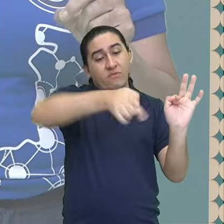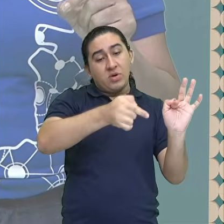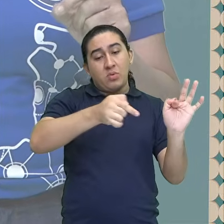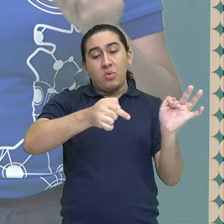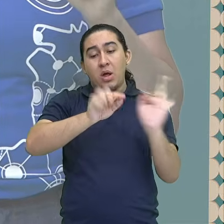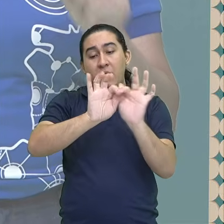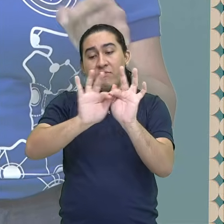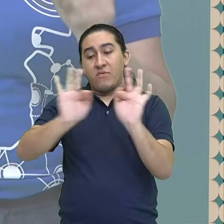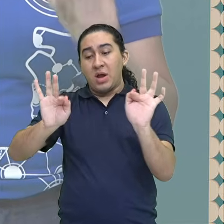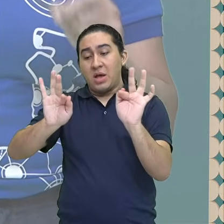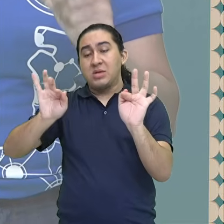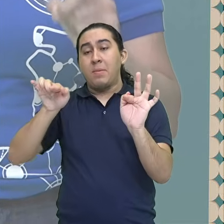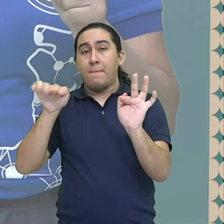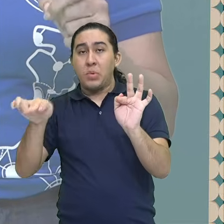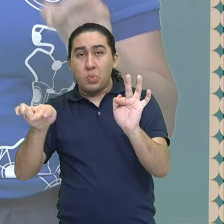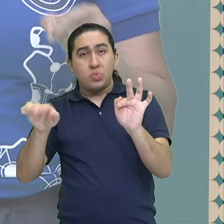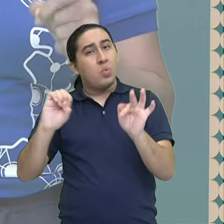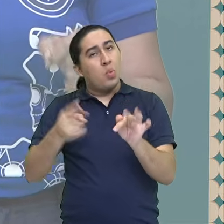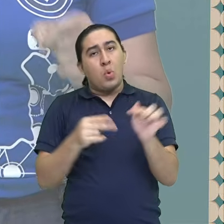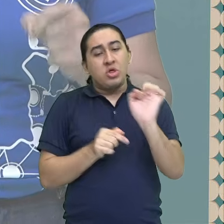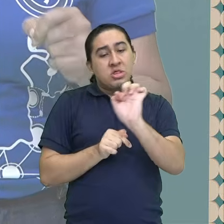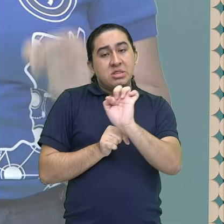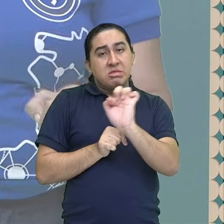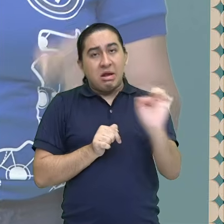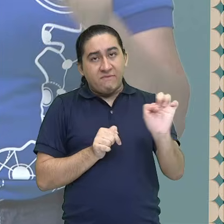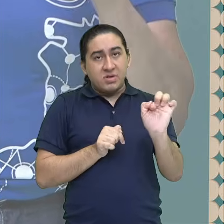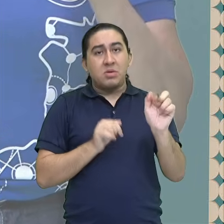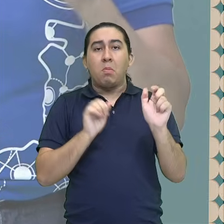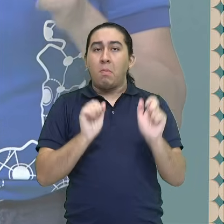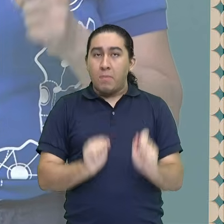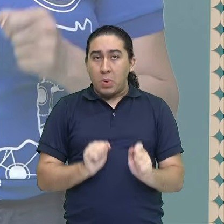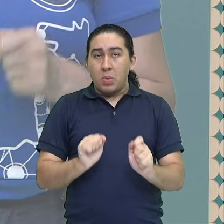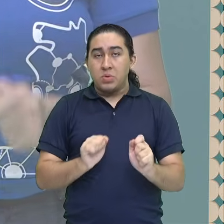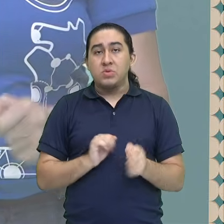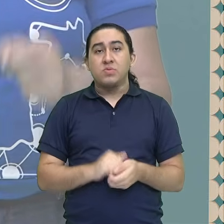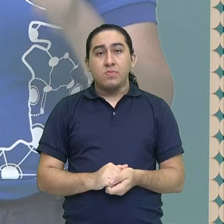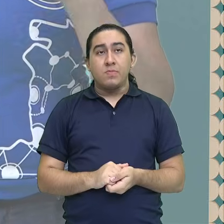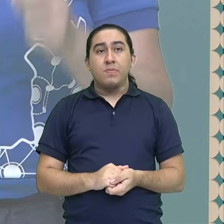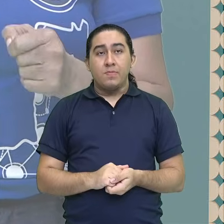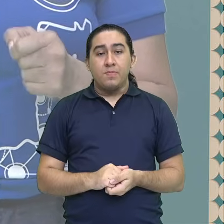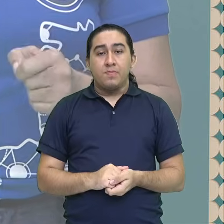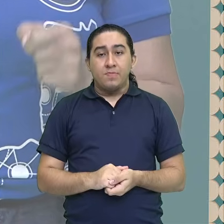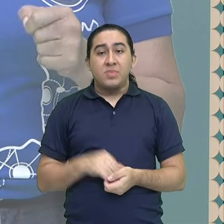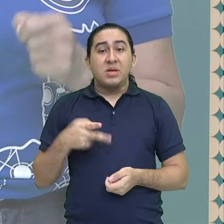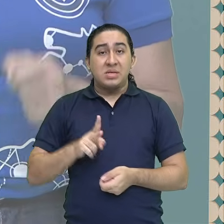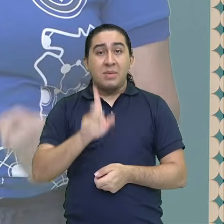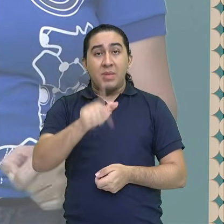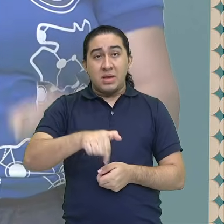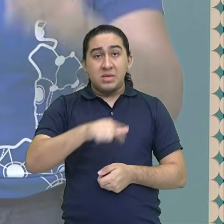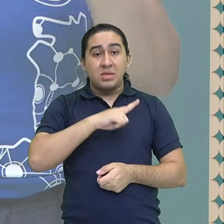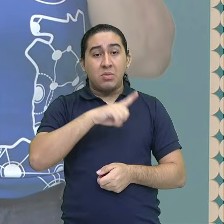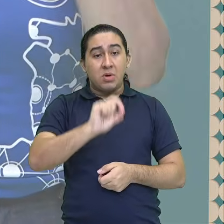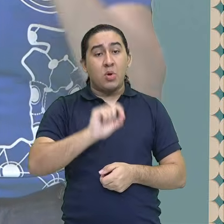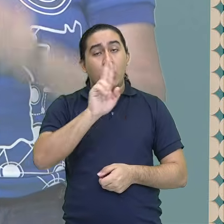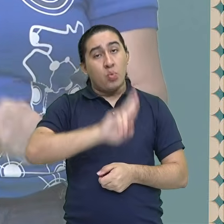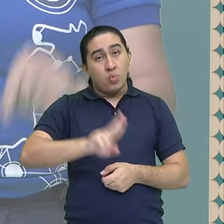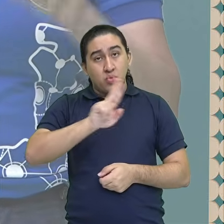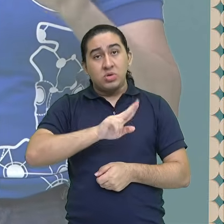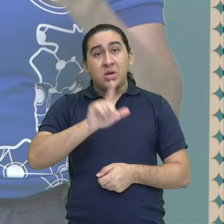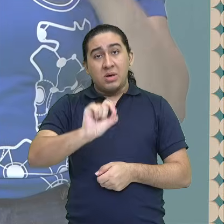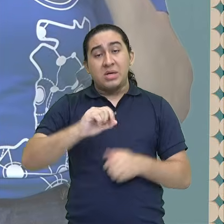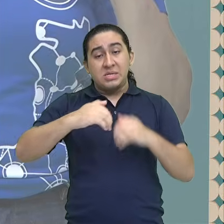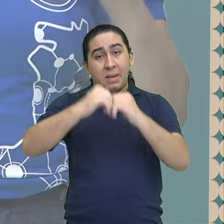travessão. Ele sempre, esse termo, essa oração subordinada adjetiva, ela vem